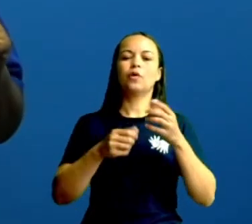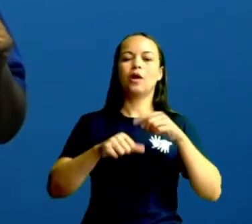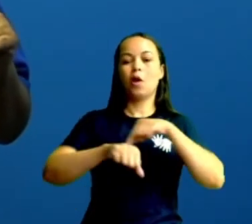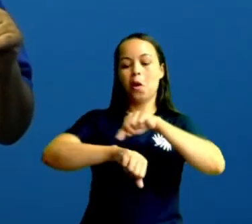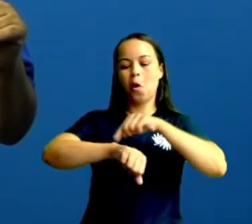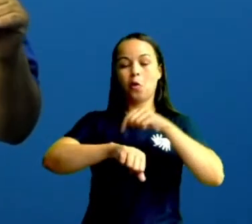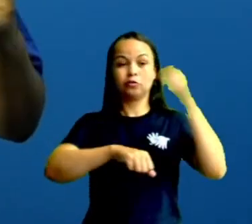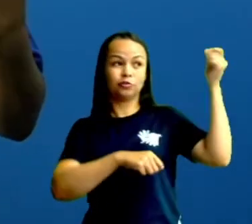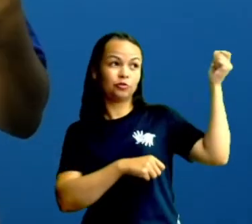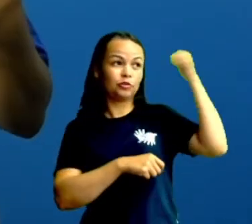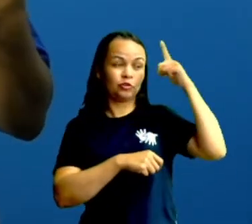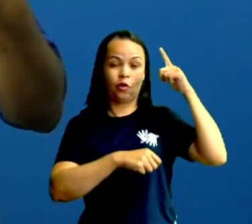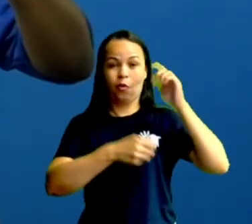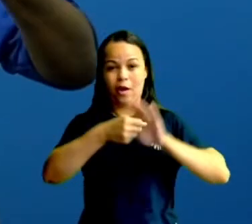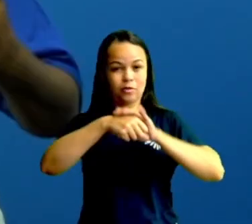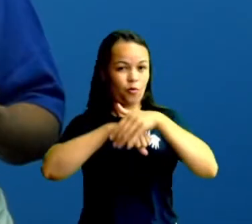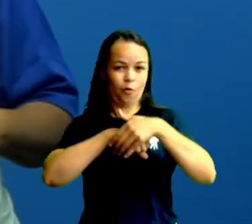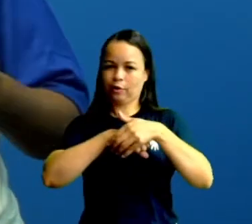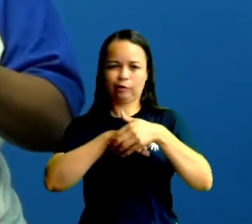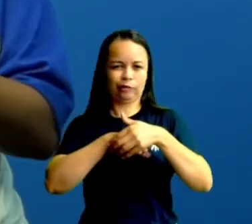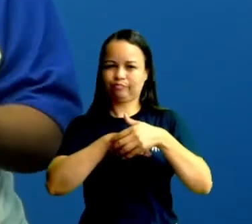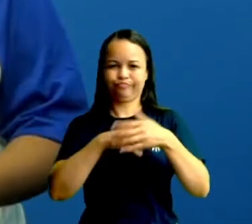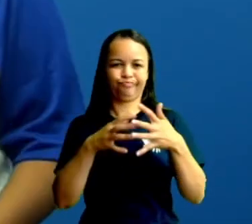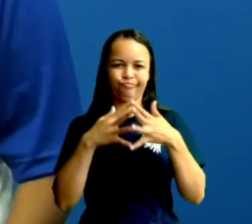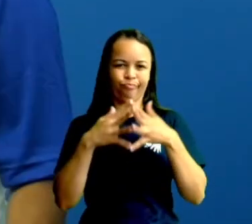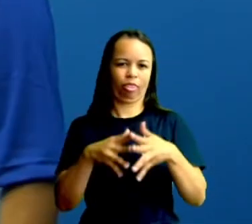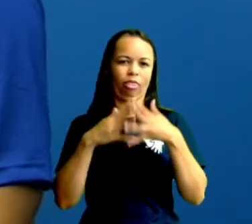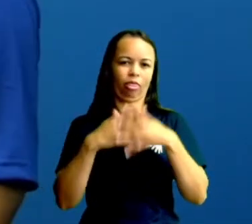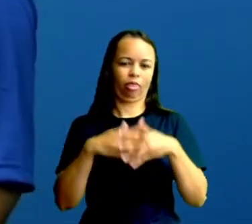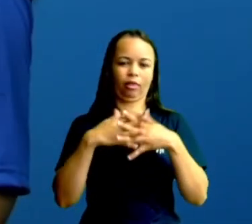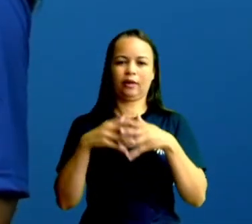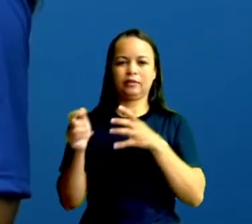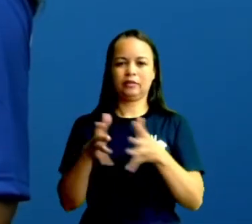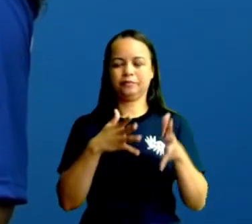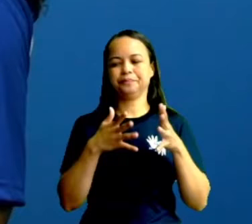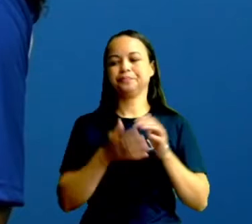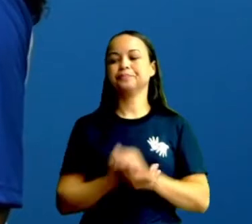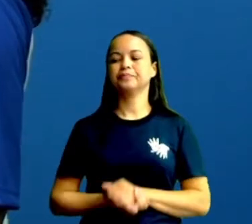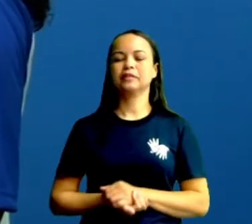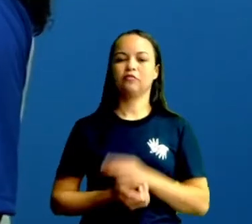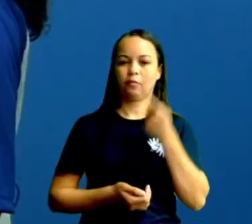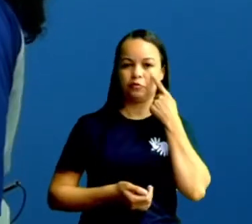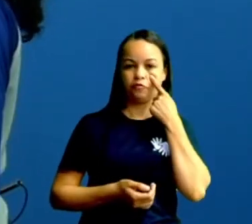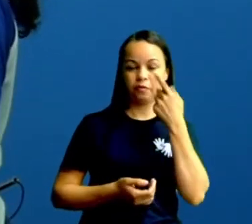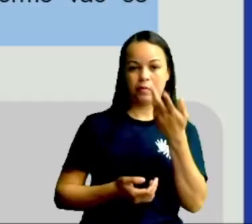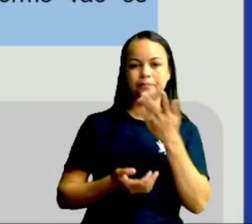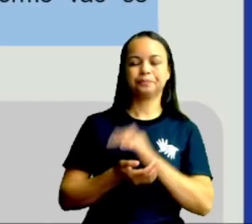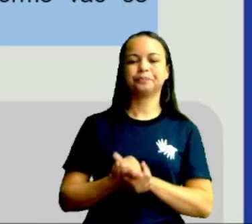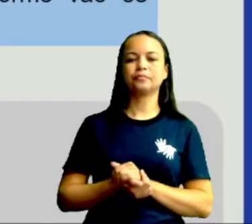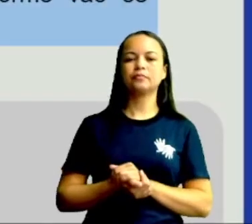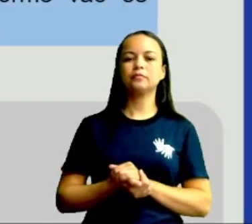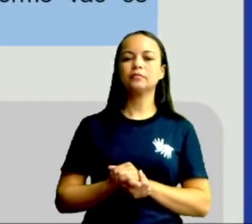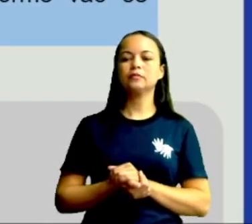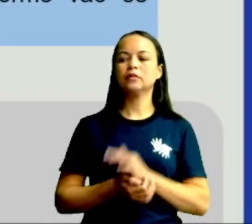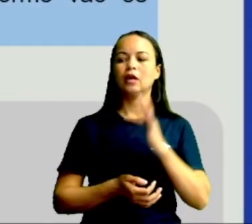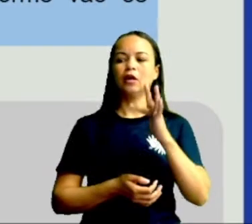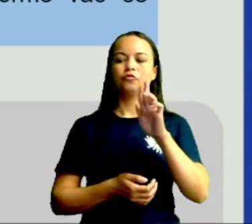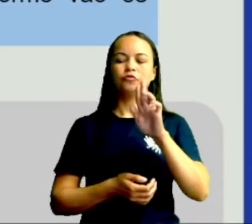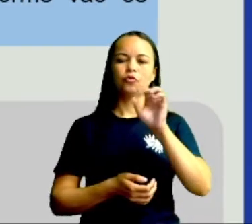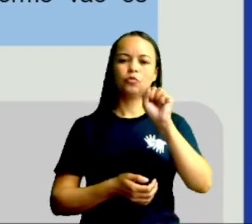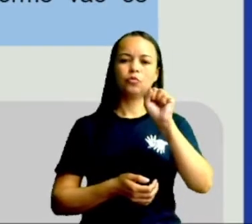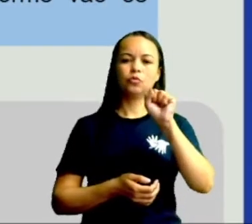não funcionava à noite, então foram mais estudos, né? Vamos lá, vamos ver mais um pouquinho. Ó, o que é fuso